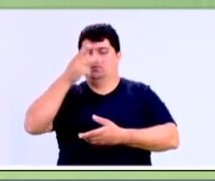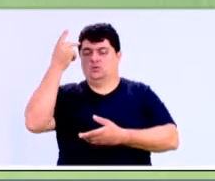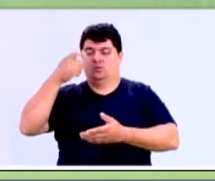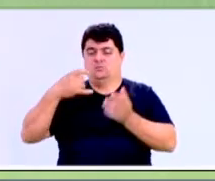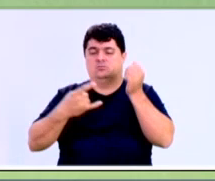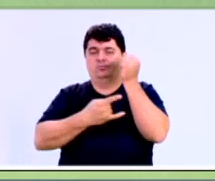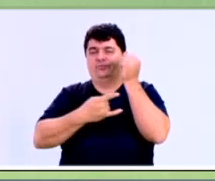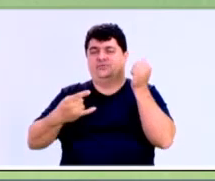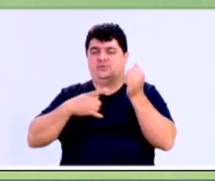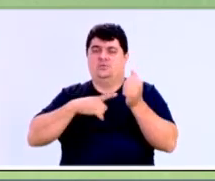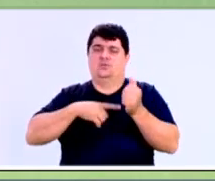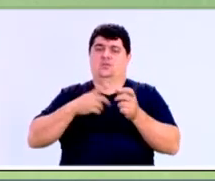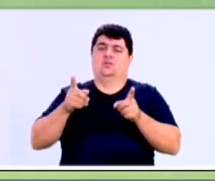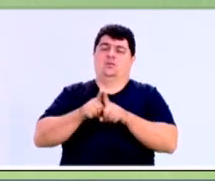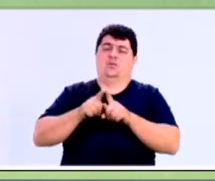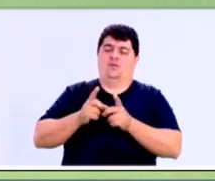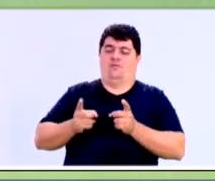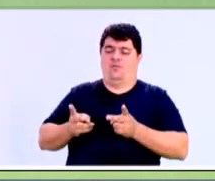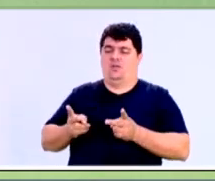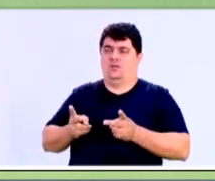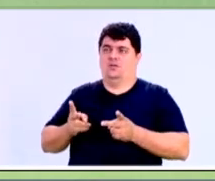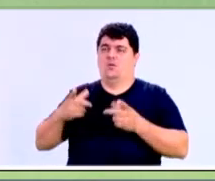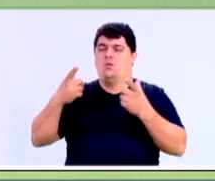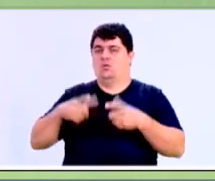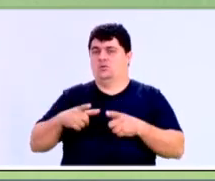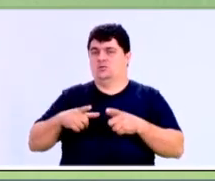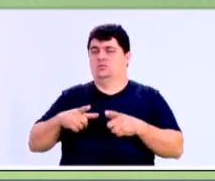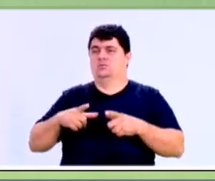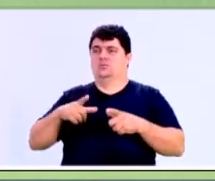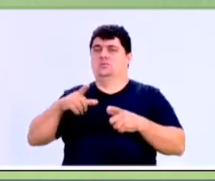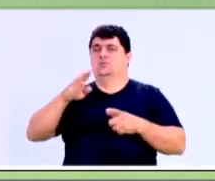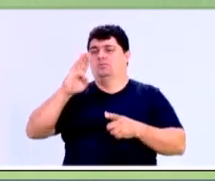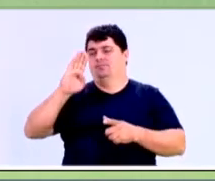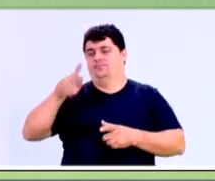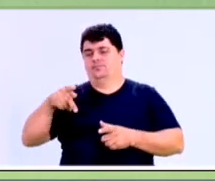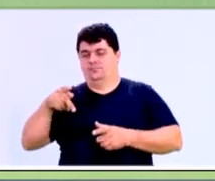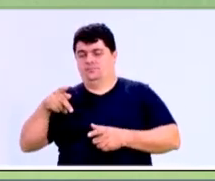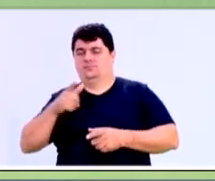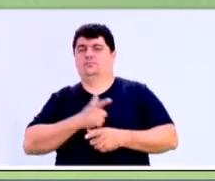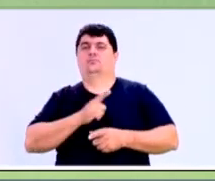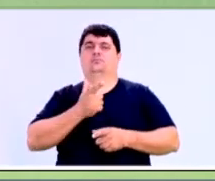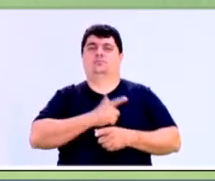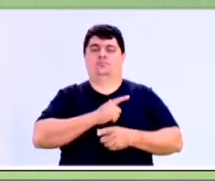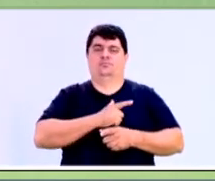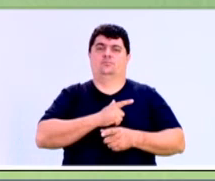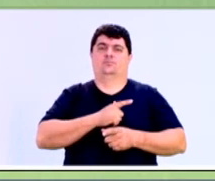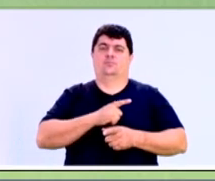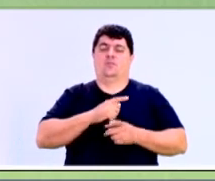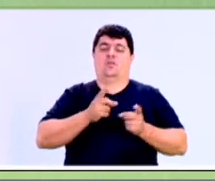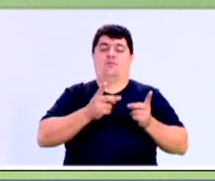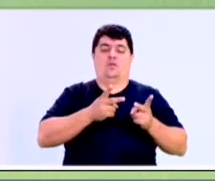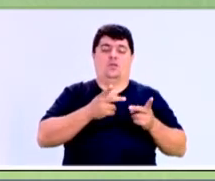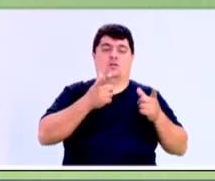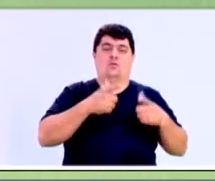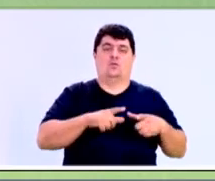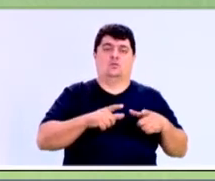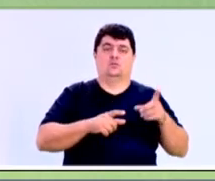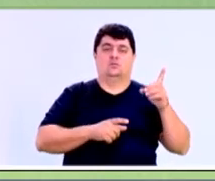pego vendas. Aonde que eu vou pegar duplicatas a receber? Balanço patrimonial. E vendas? Vou pegar na